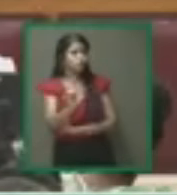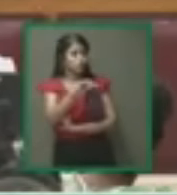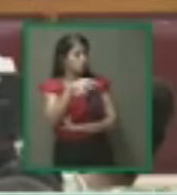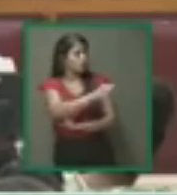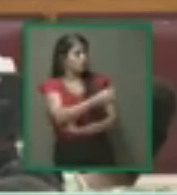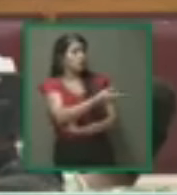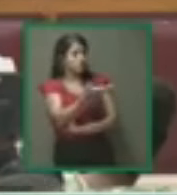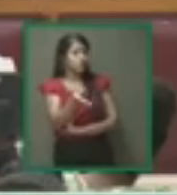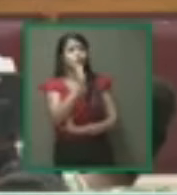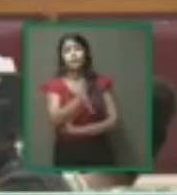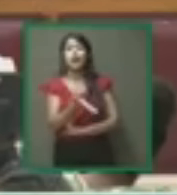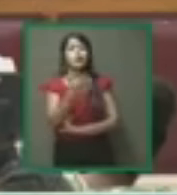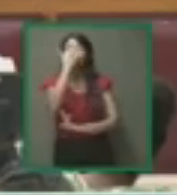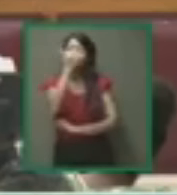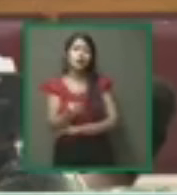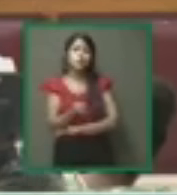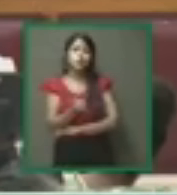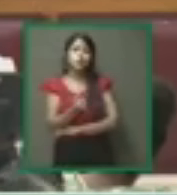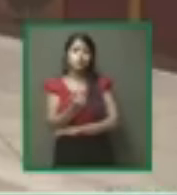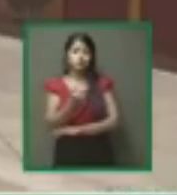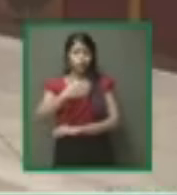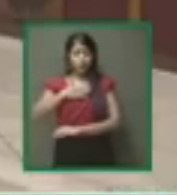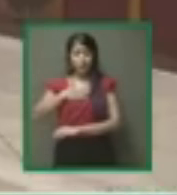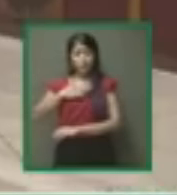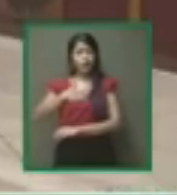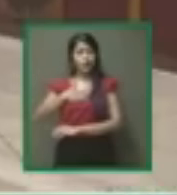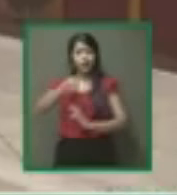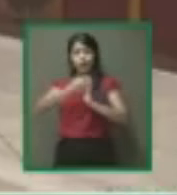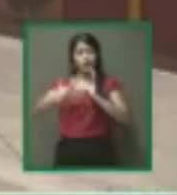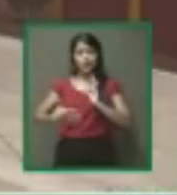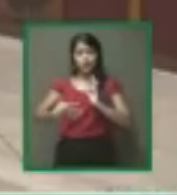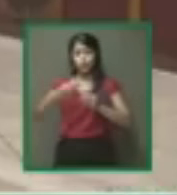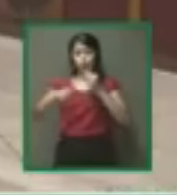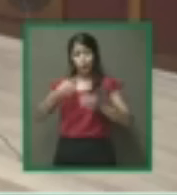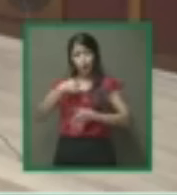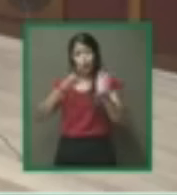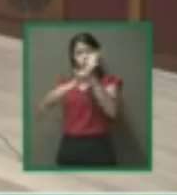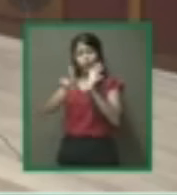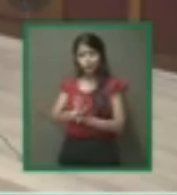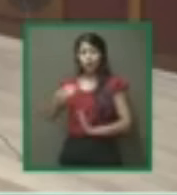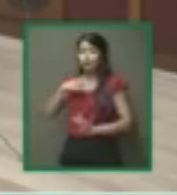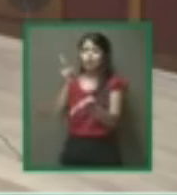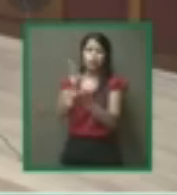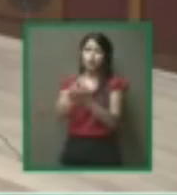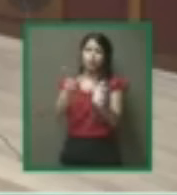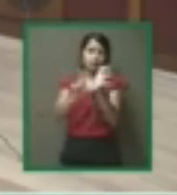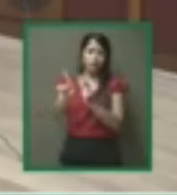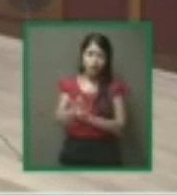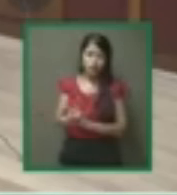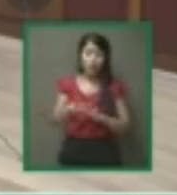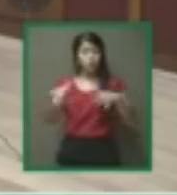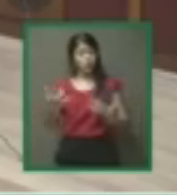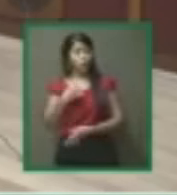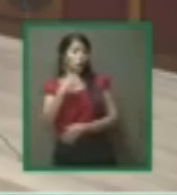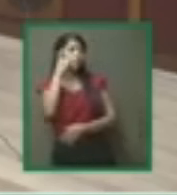aqui, já sabem como é o meu jeito de interrogar. Eu sempre pergunto. Aliás, eu